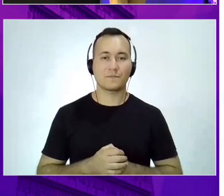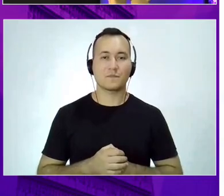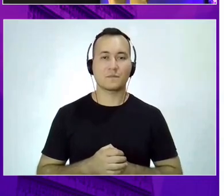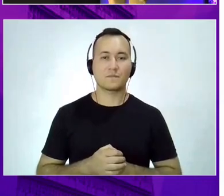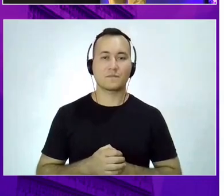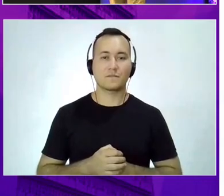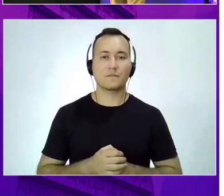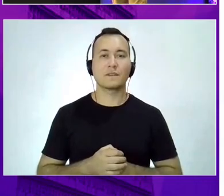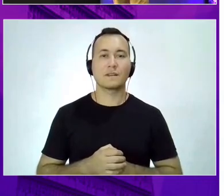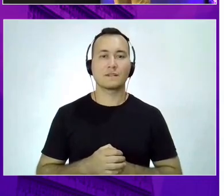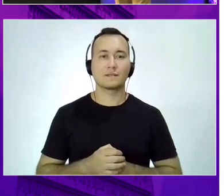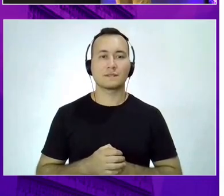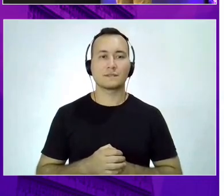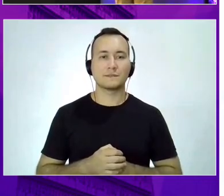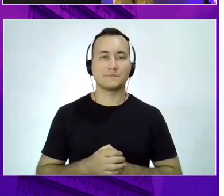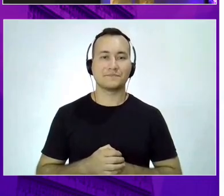perfeito.